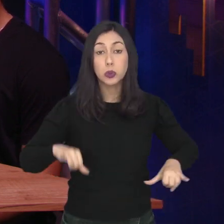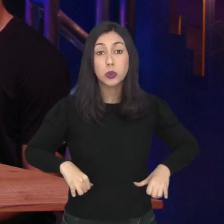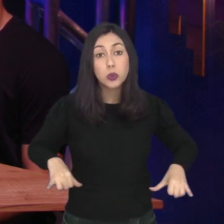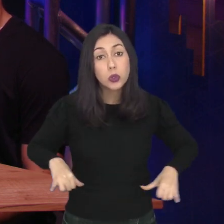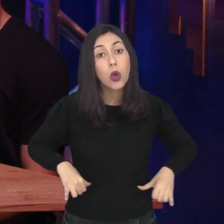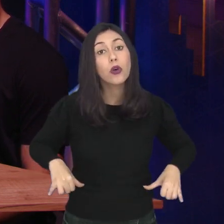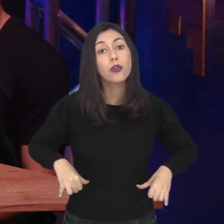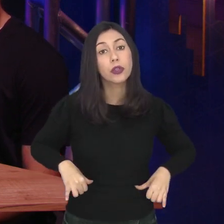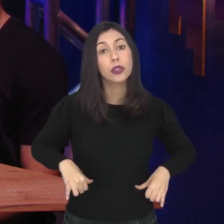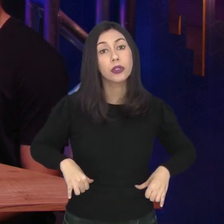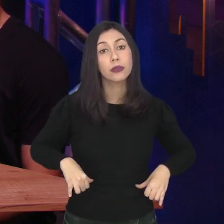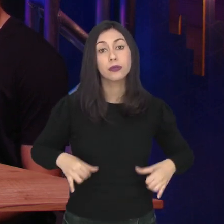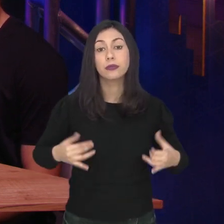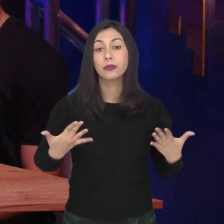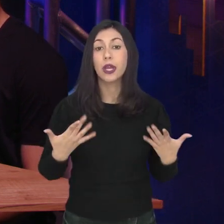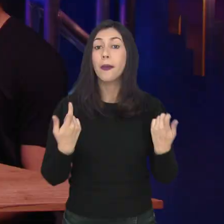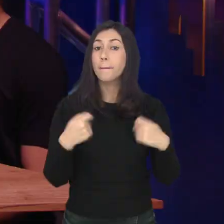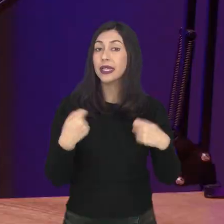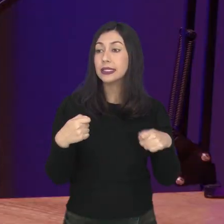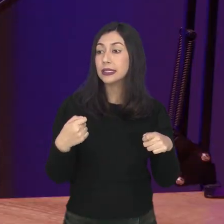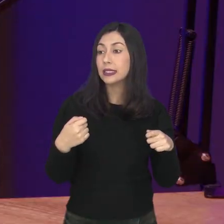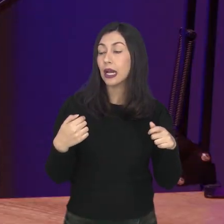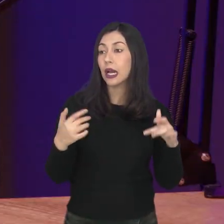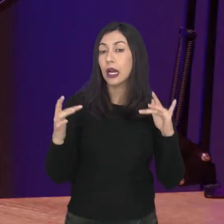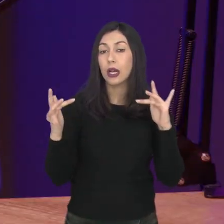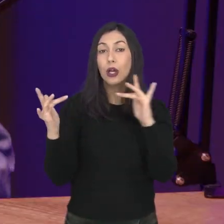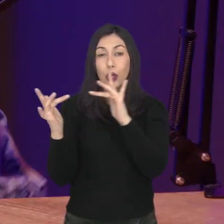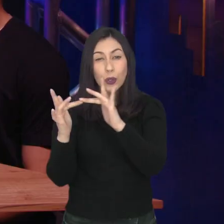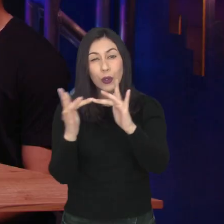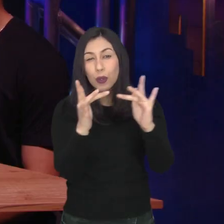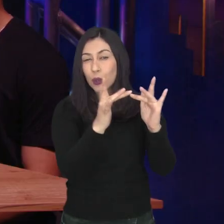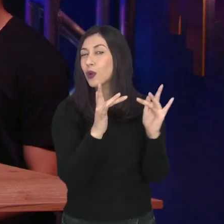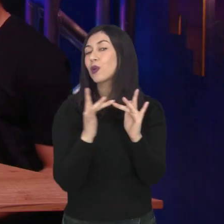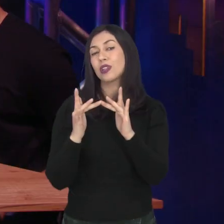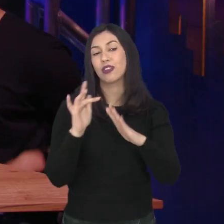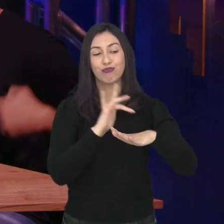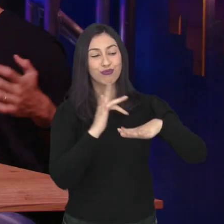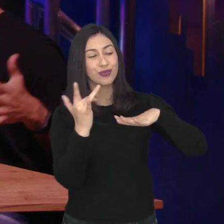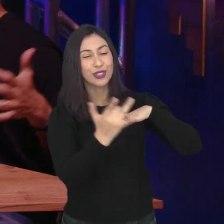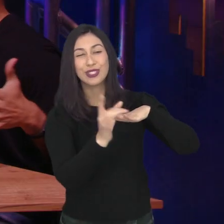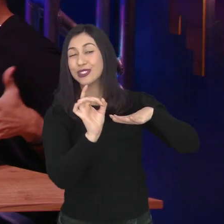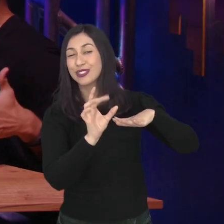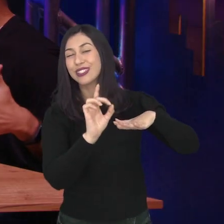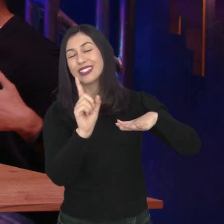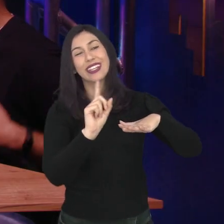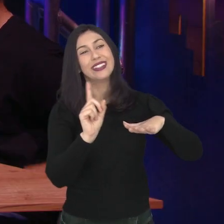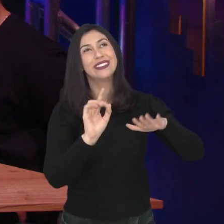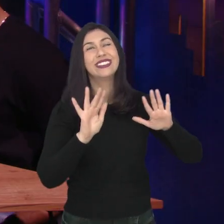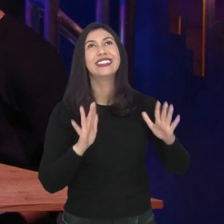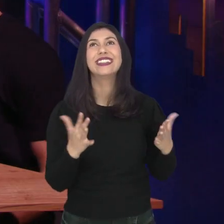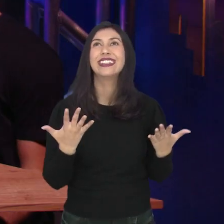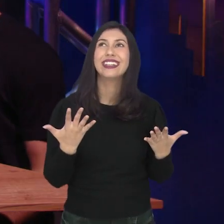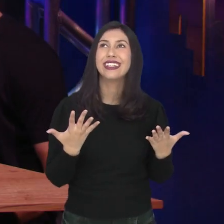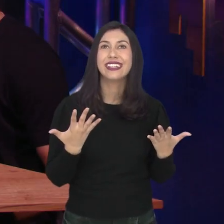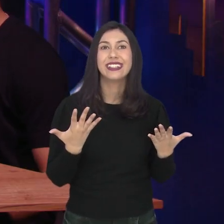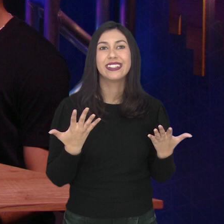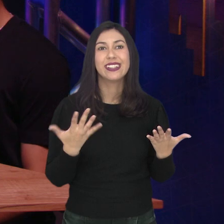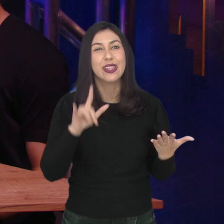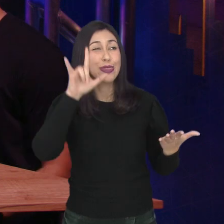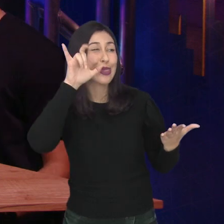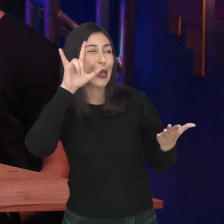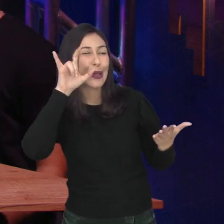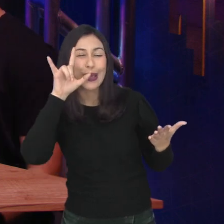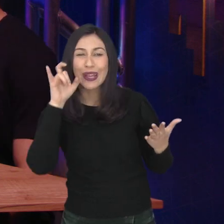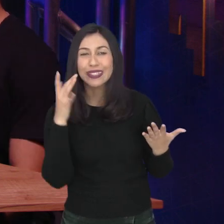bullying, tenha uma rede social, né? Tenha rede social que eu digo apoio. Exatamente, não tenha, né,